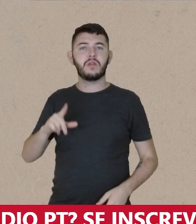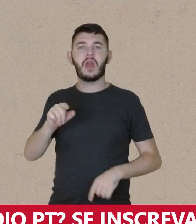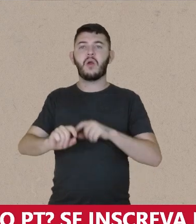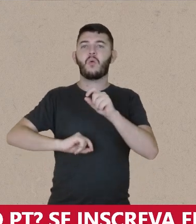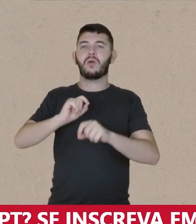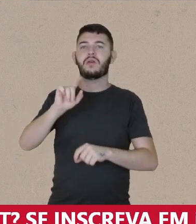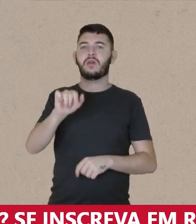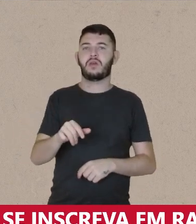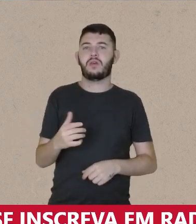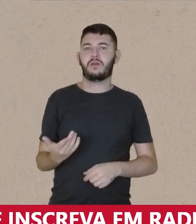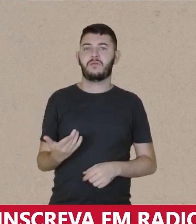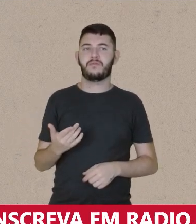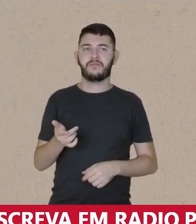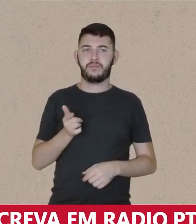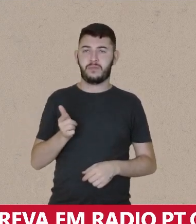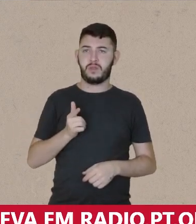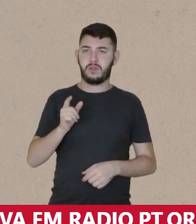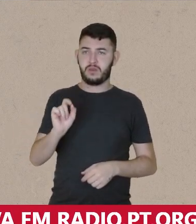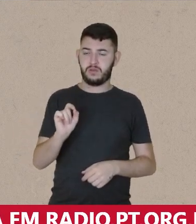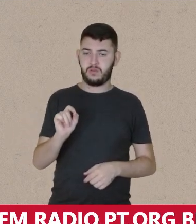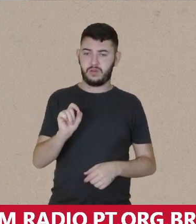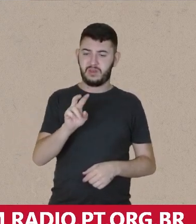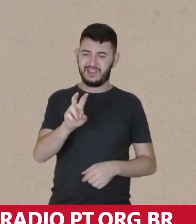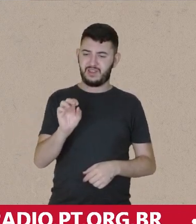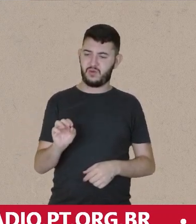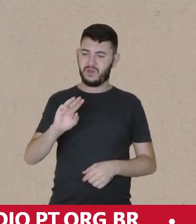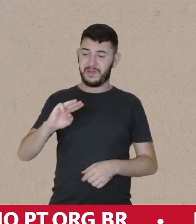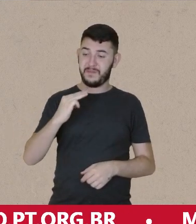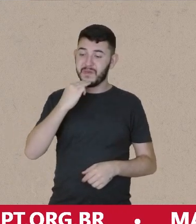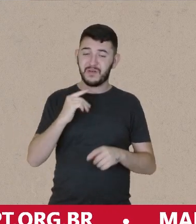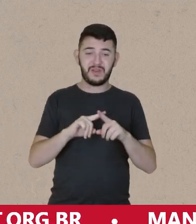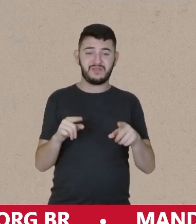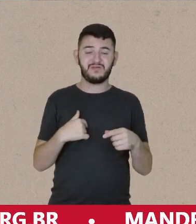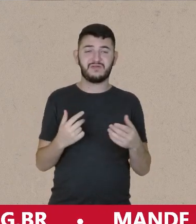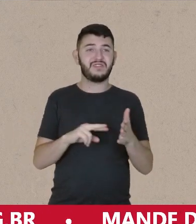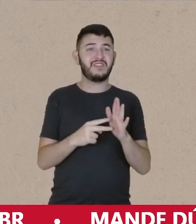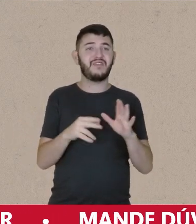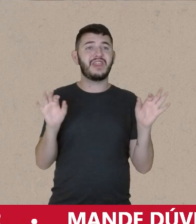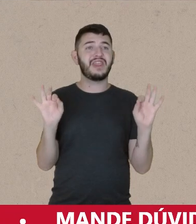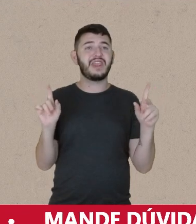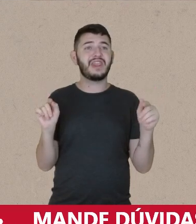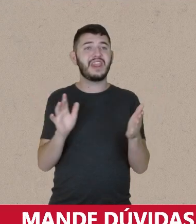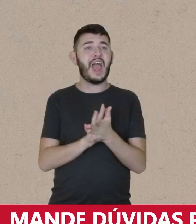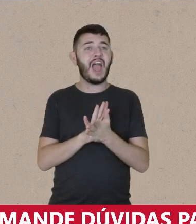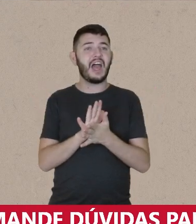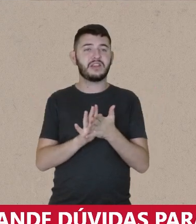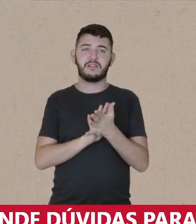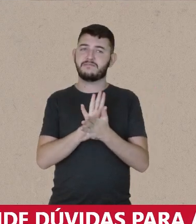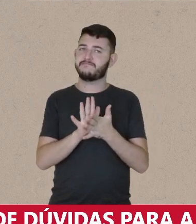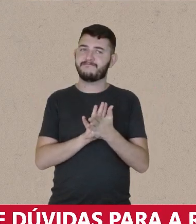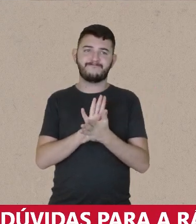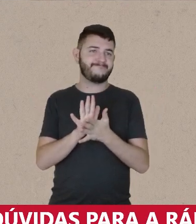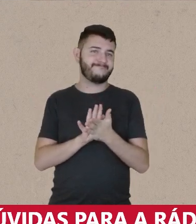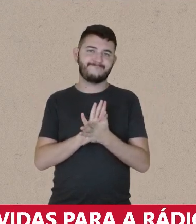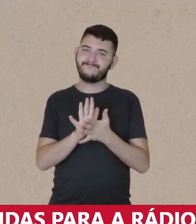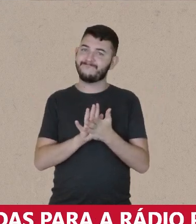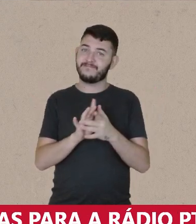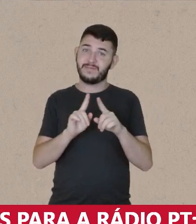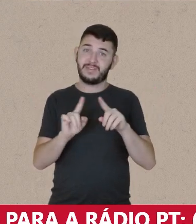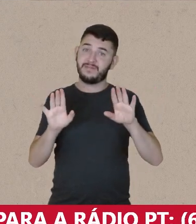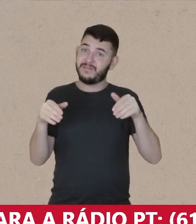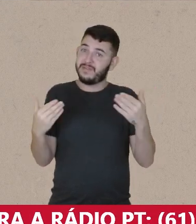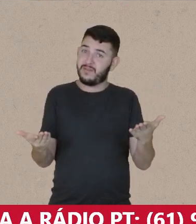de aproximadamente 350 milhões, que também não é nada. Mas, infelizmente, a gente está num processo de mudança cultural,